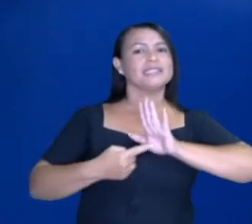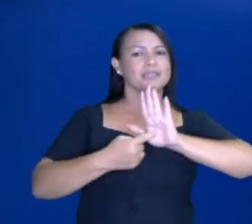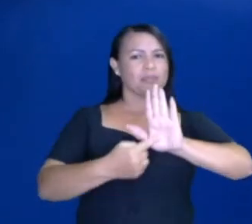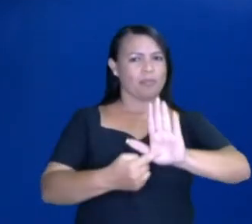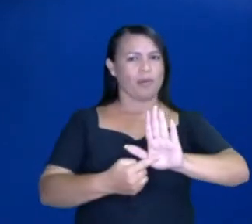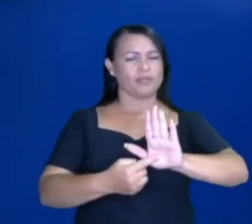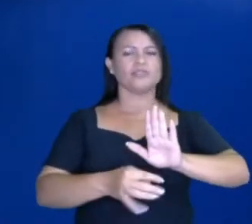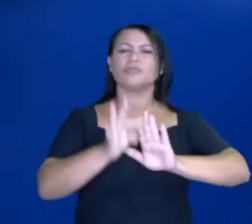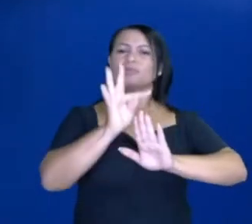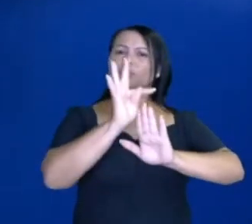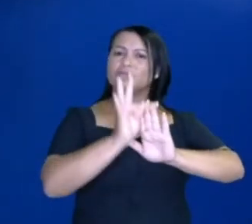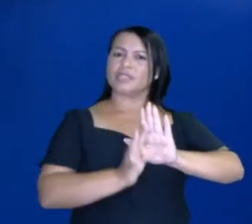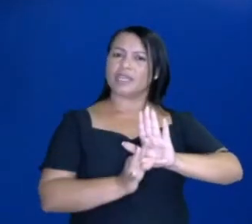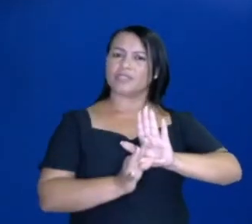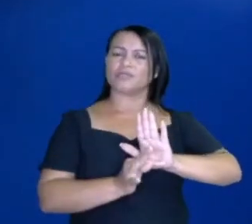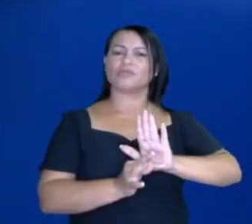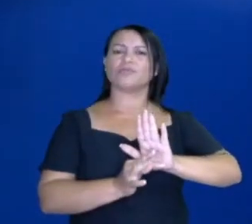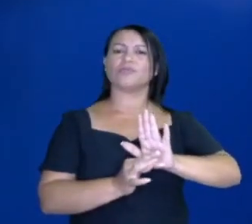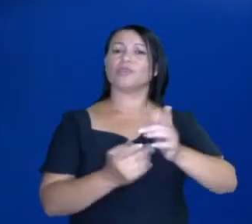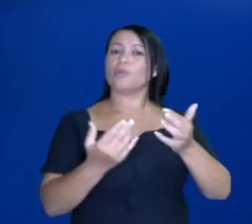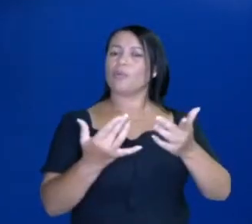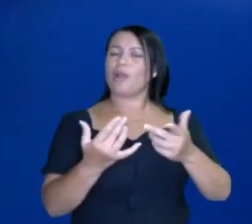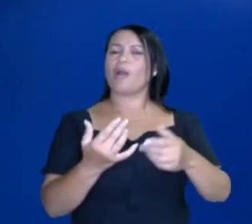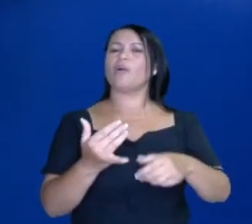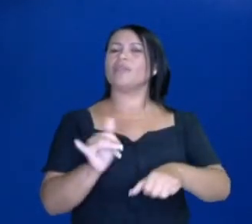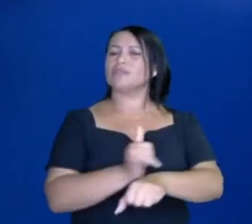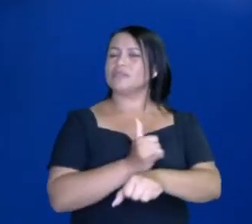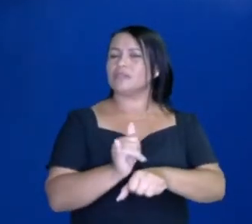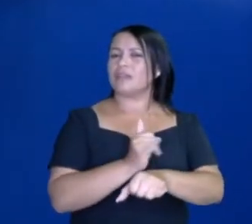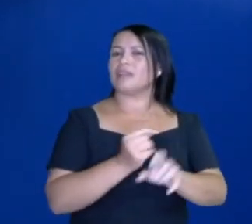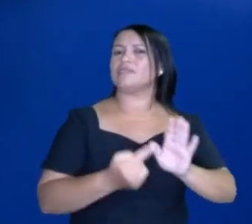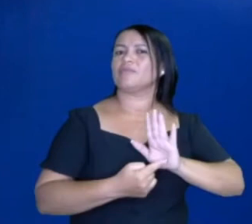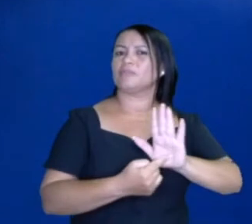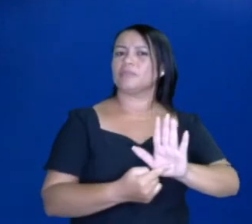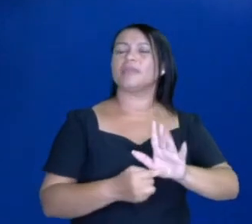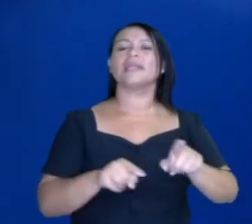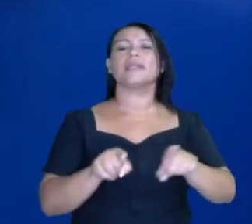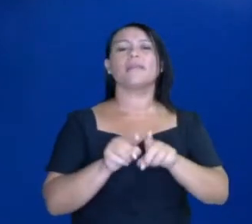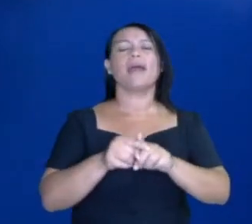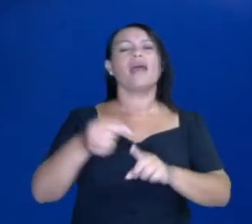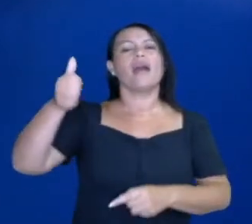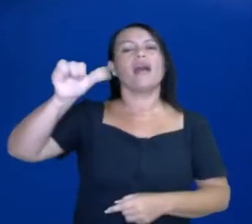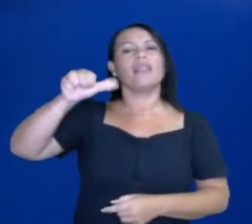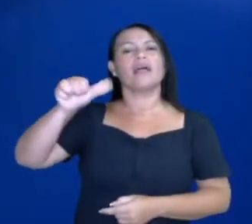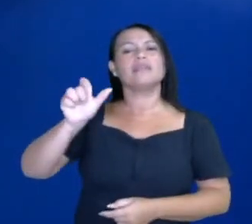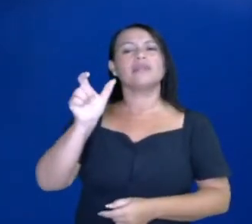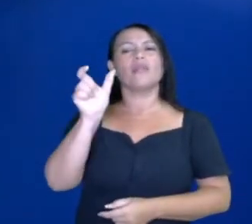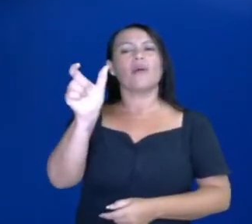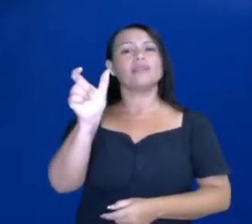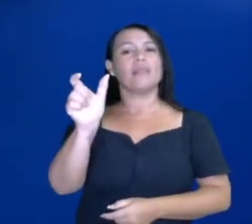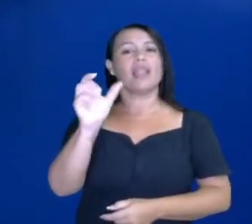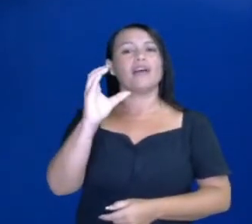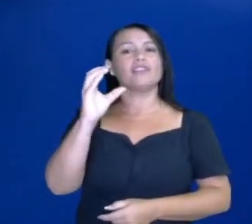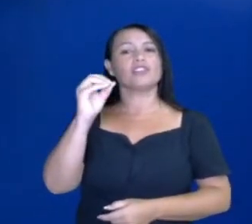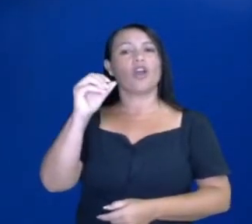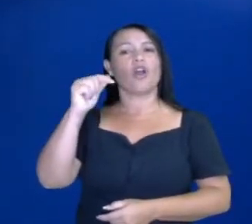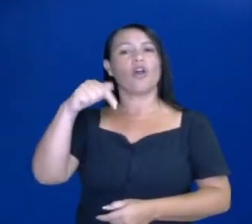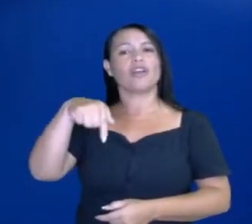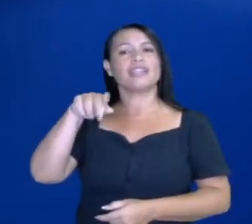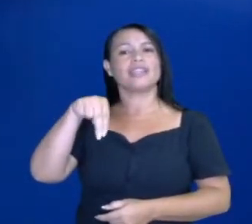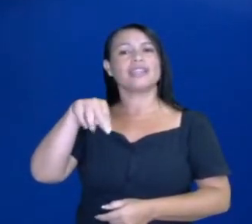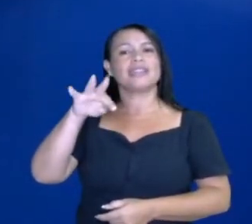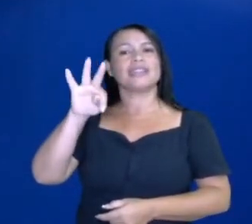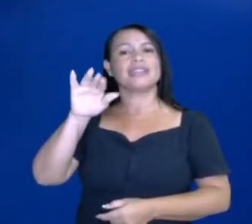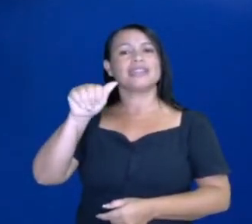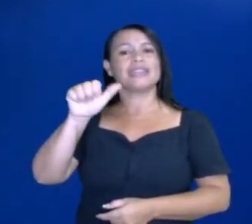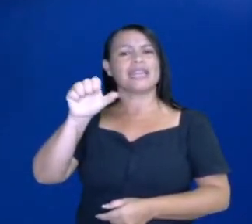no texto, com base na técnica do skimming, e também analisando as palavras cognatas, as palavras que